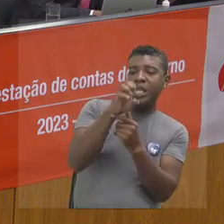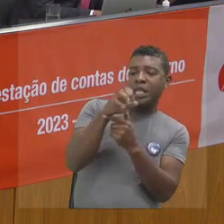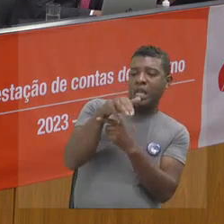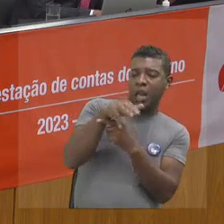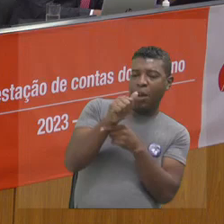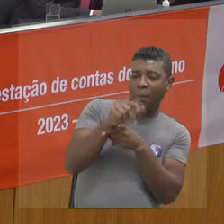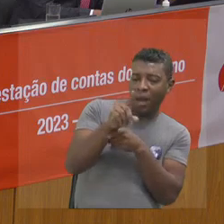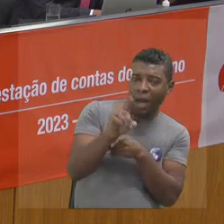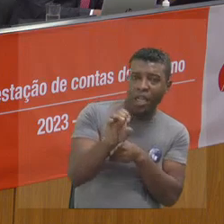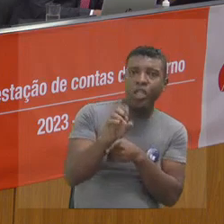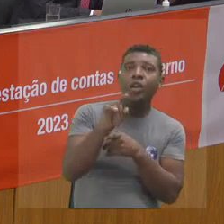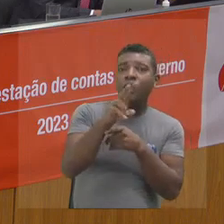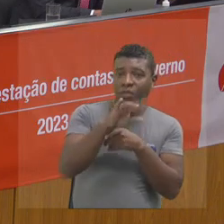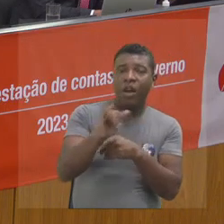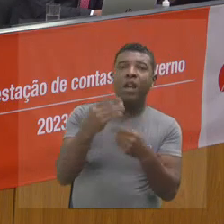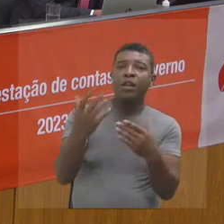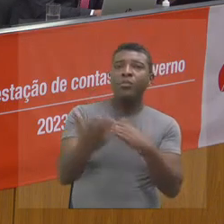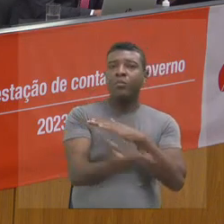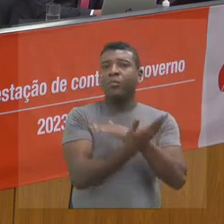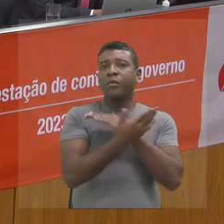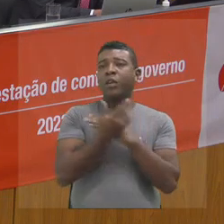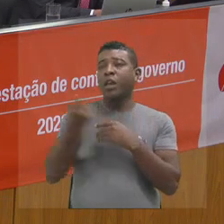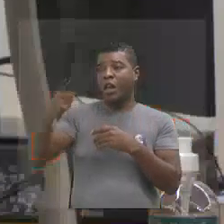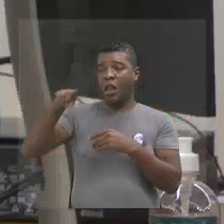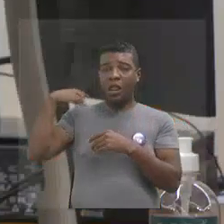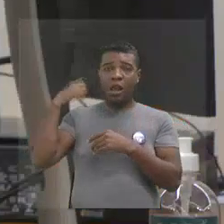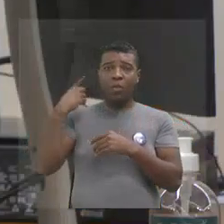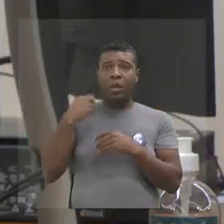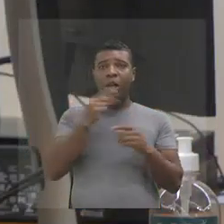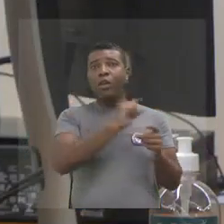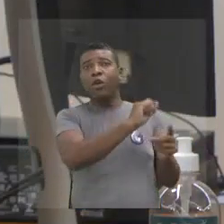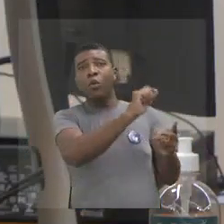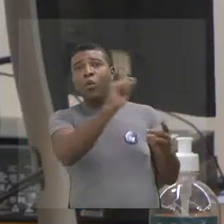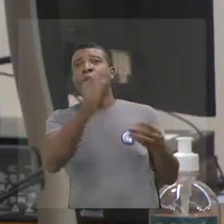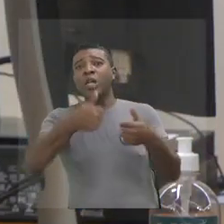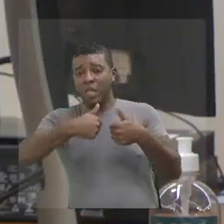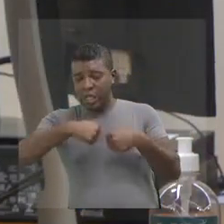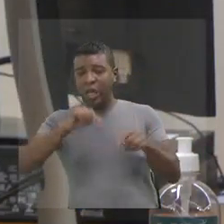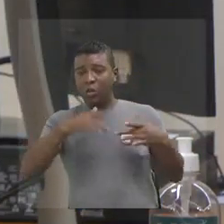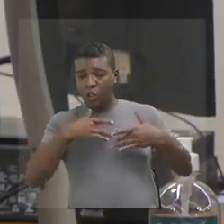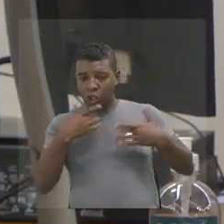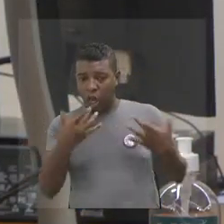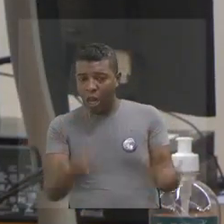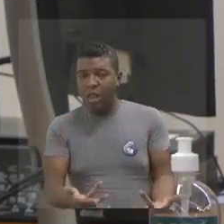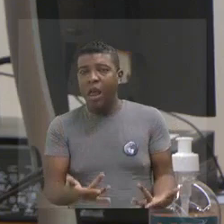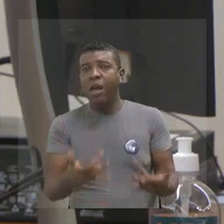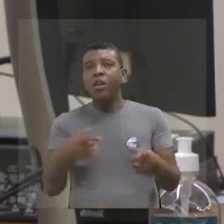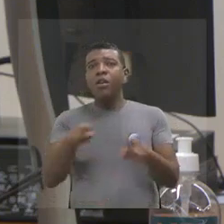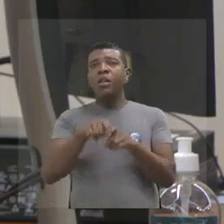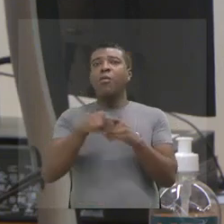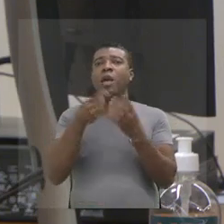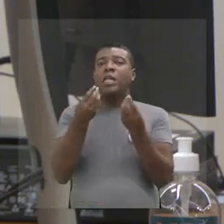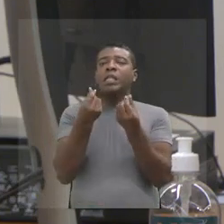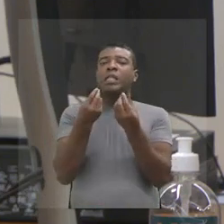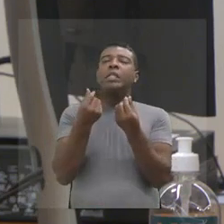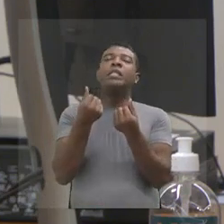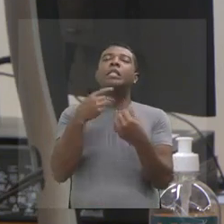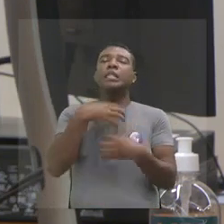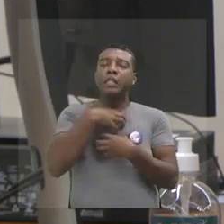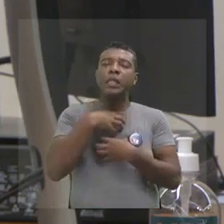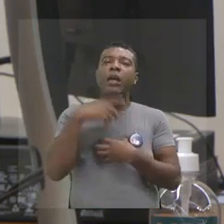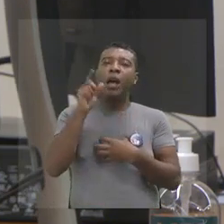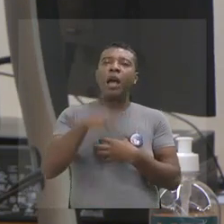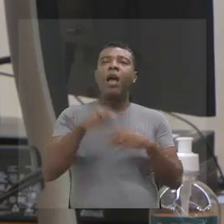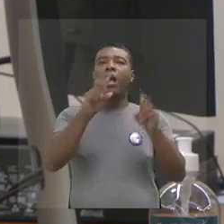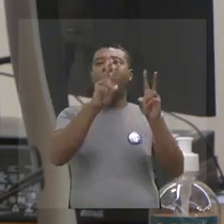colegas aqui os deputados deputados têm sido cada vez mais solidários e sensíveis a essas questões que eu tenho trazido que é